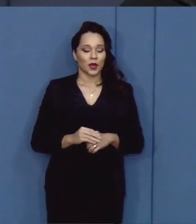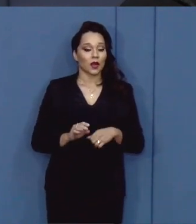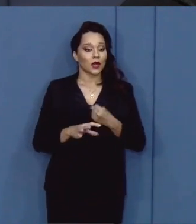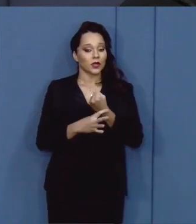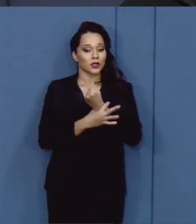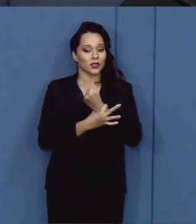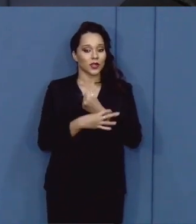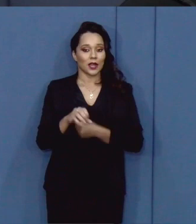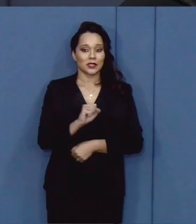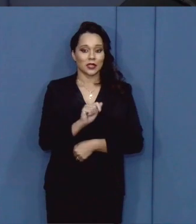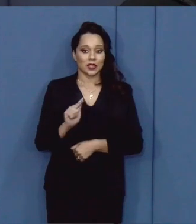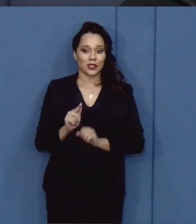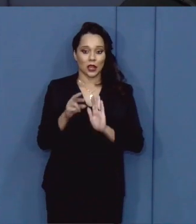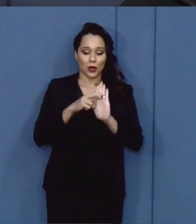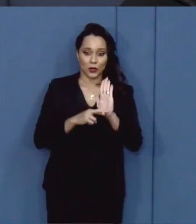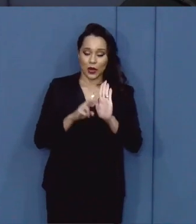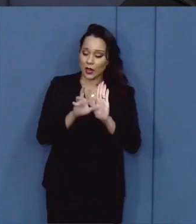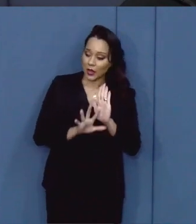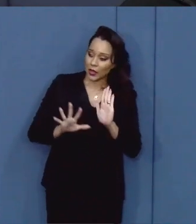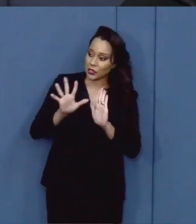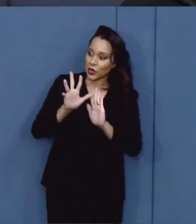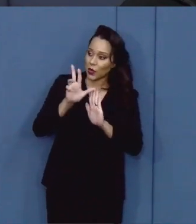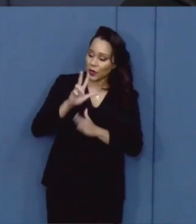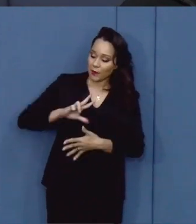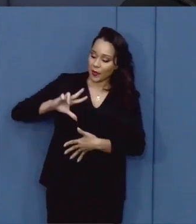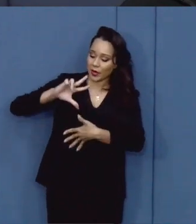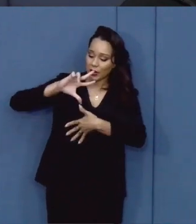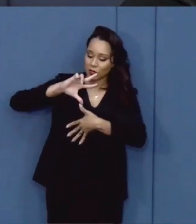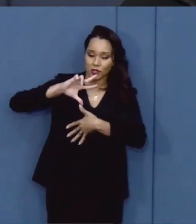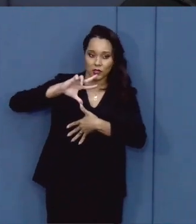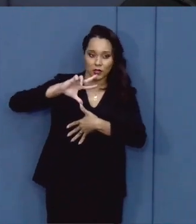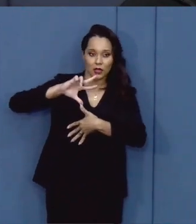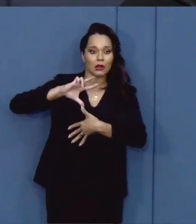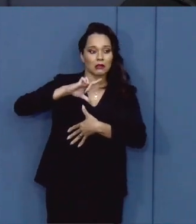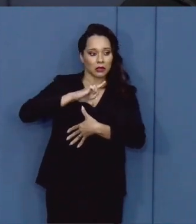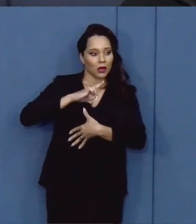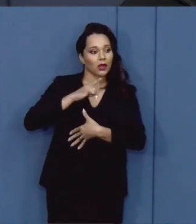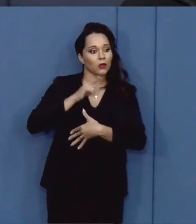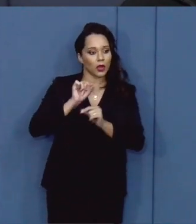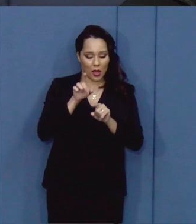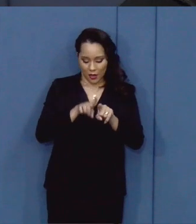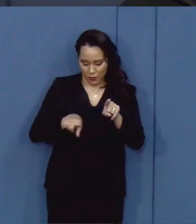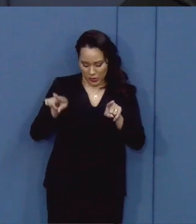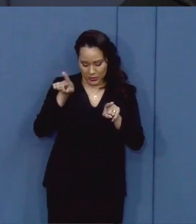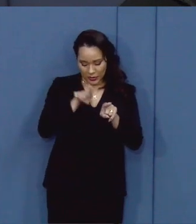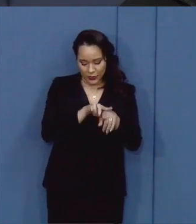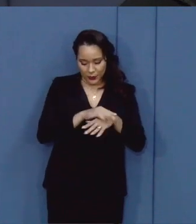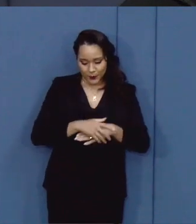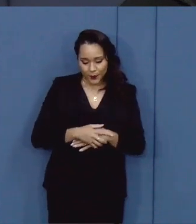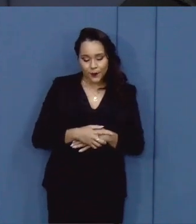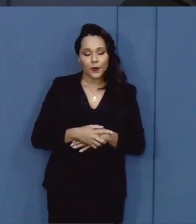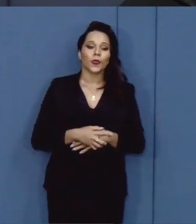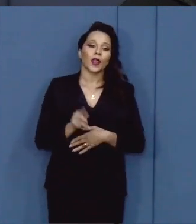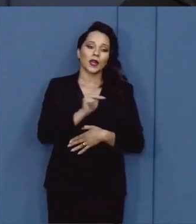Garantir que as agências reguladoras da região da América Latina mantenham-se atualizadas. E